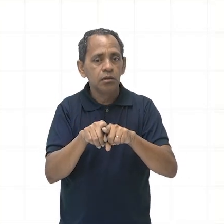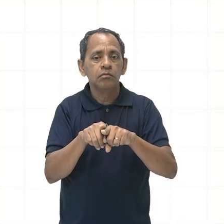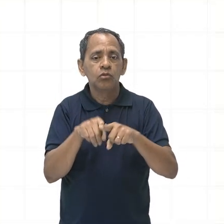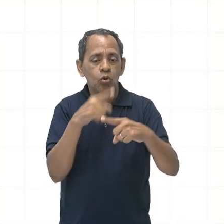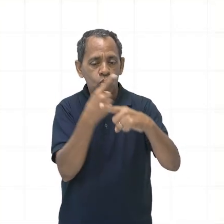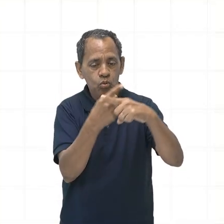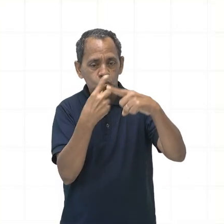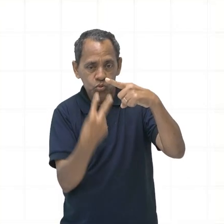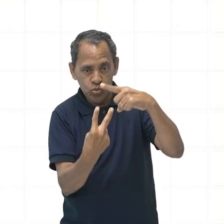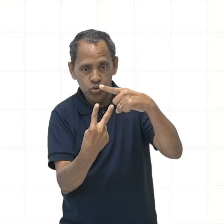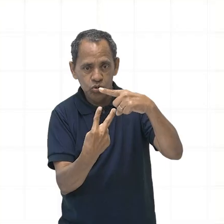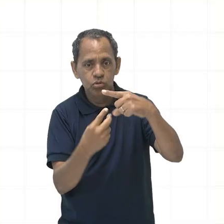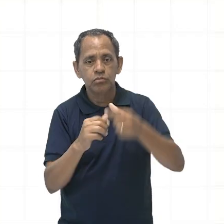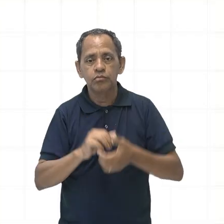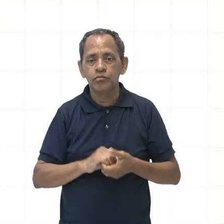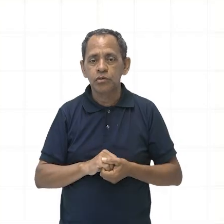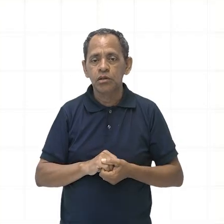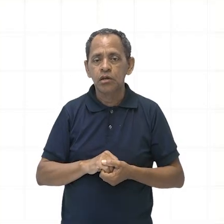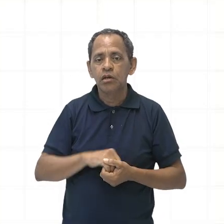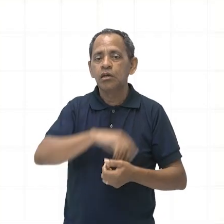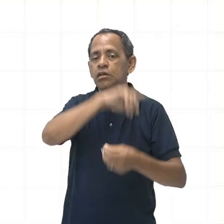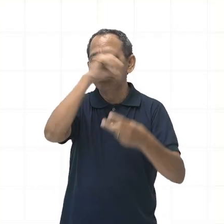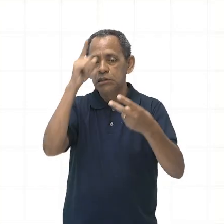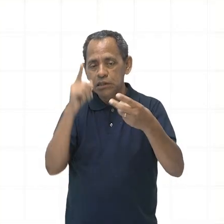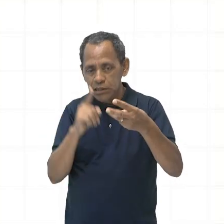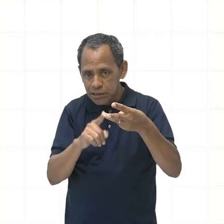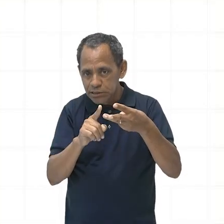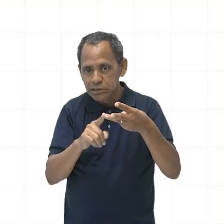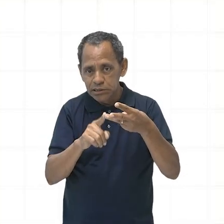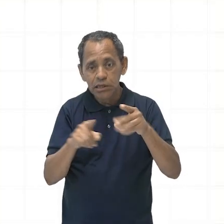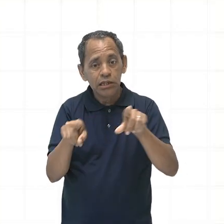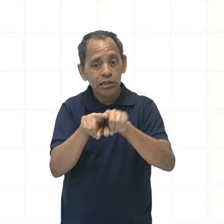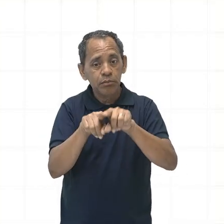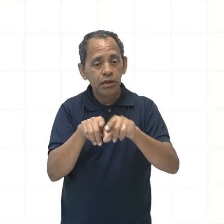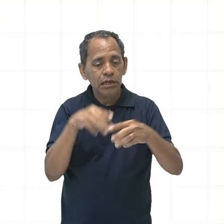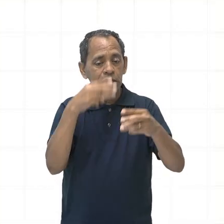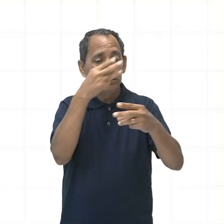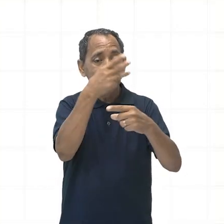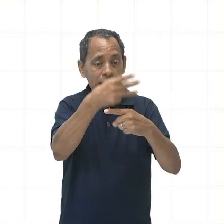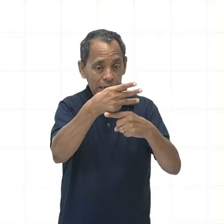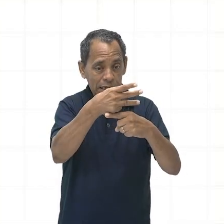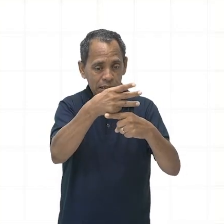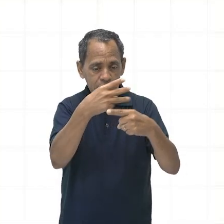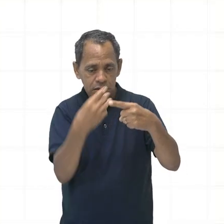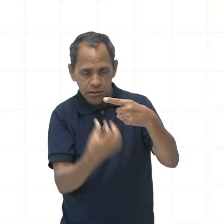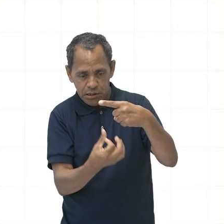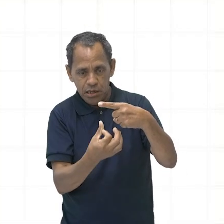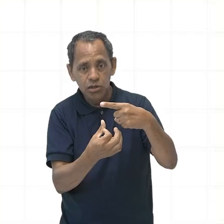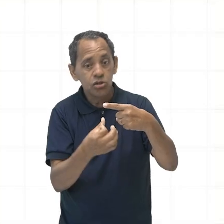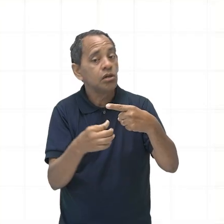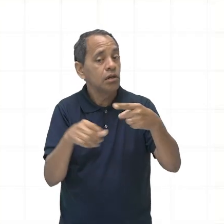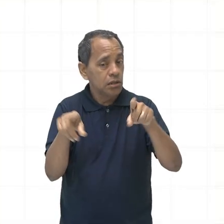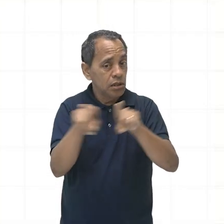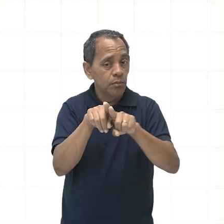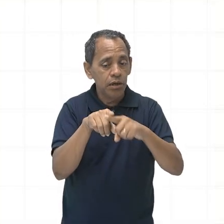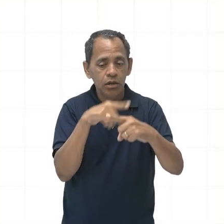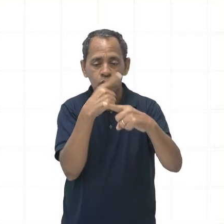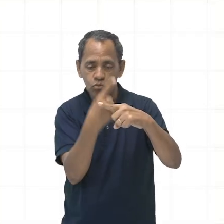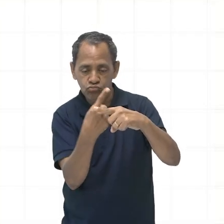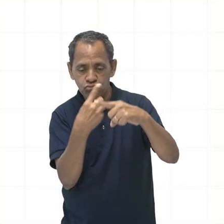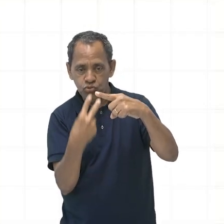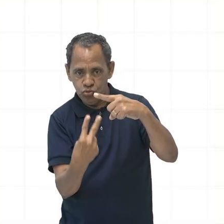sobre 2. E na terceira fração, 3 sobre 6, se eu fizer essa simplificação, também vai dar 1 sobre